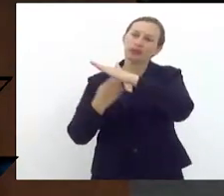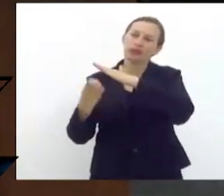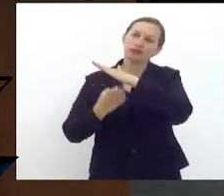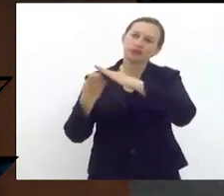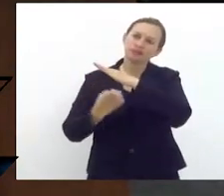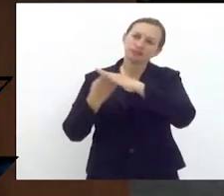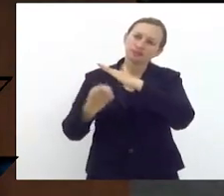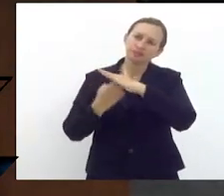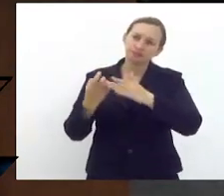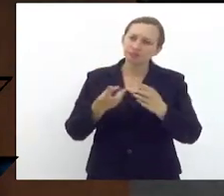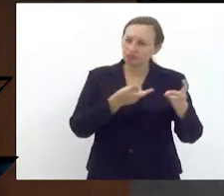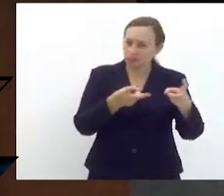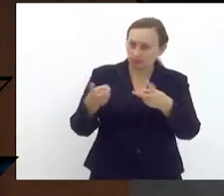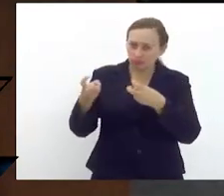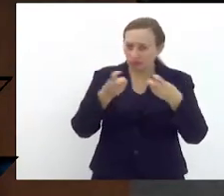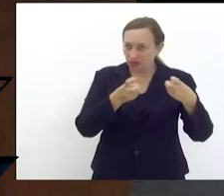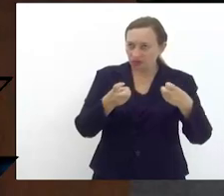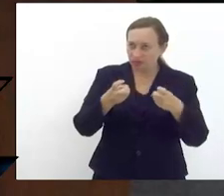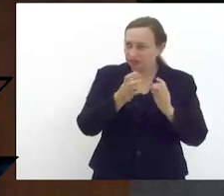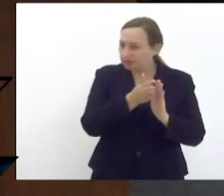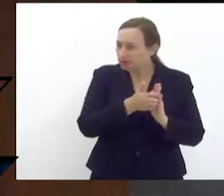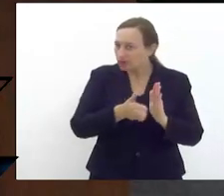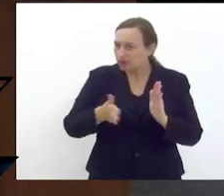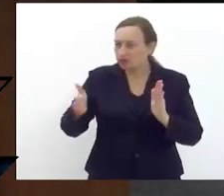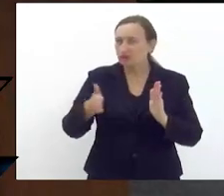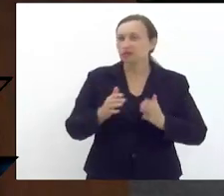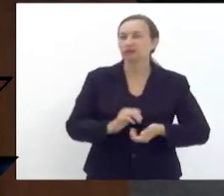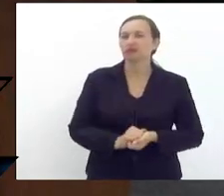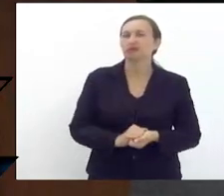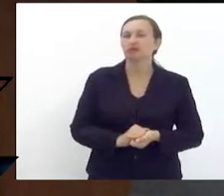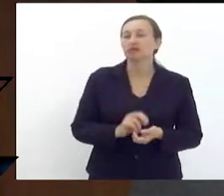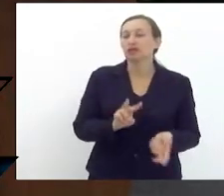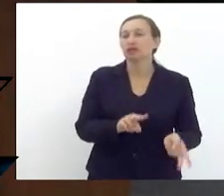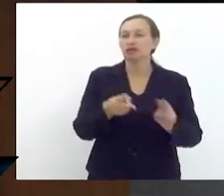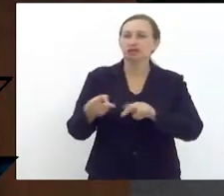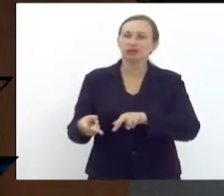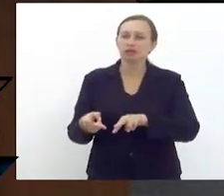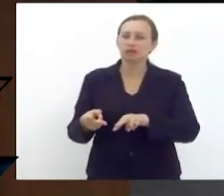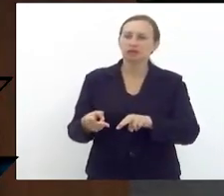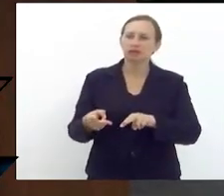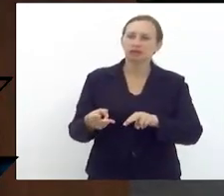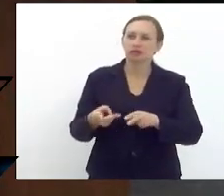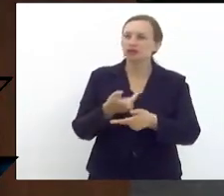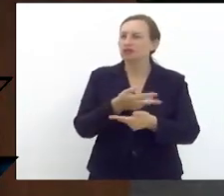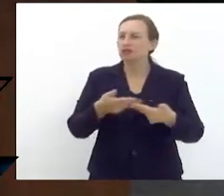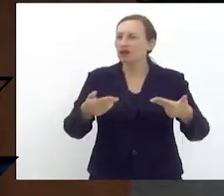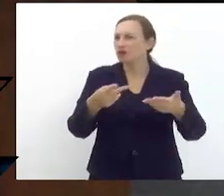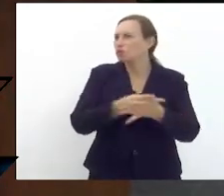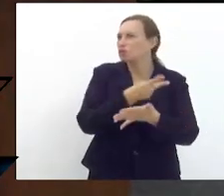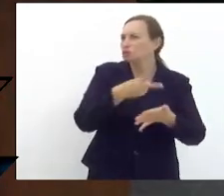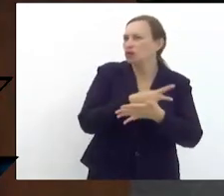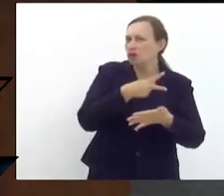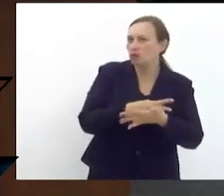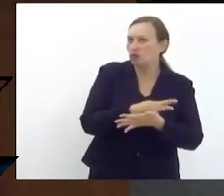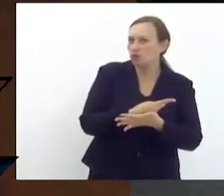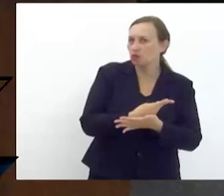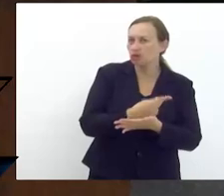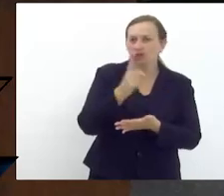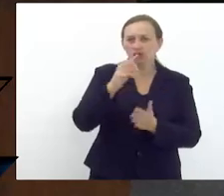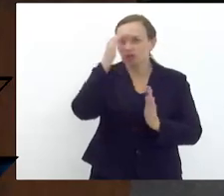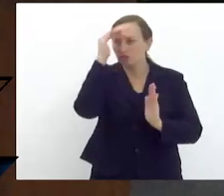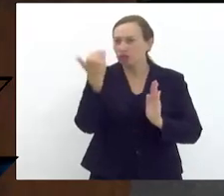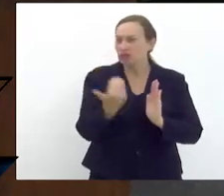identificamos observando o processo que dava encaminhamento a concessão uma série de irregularidade que não